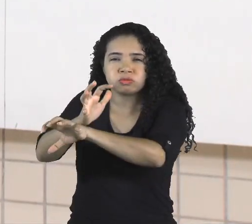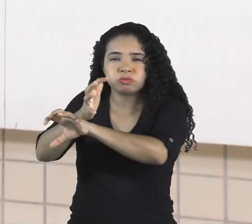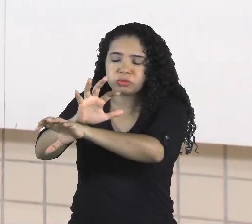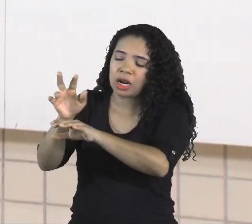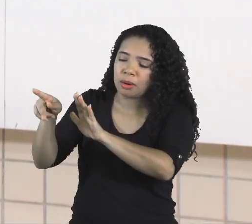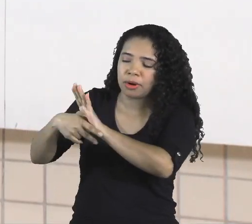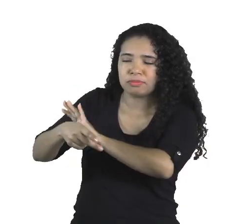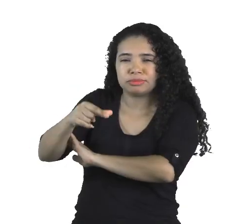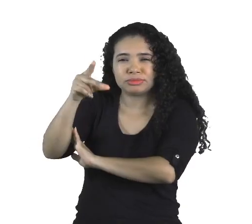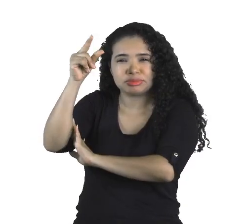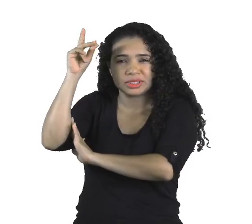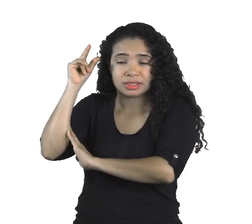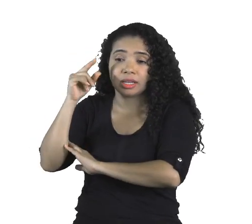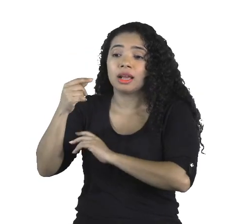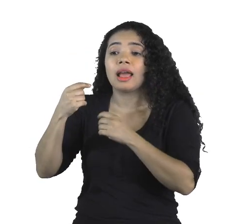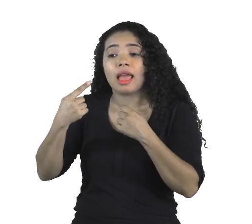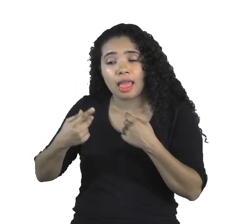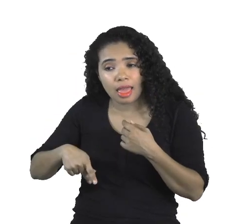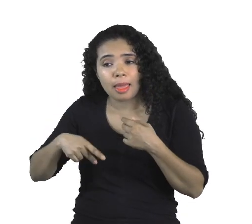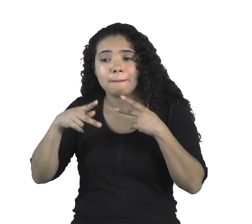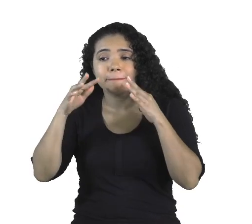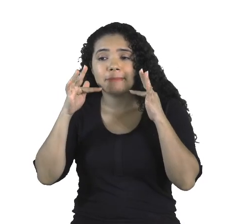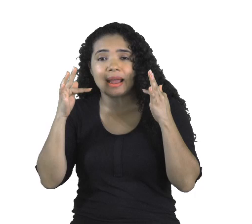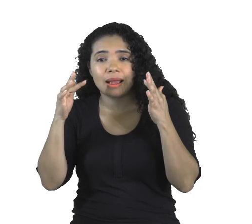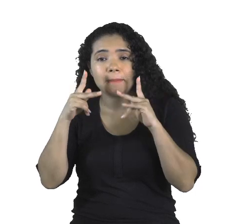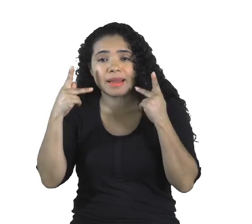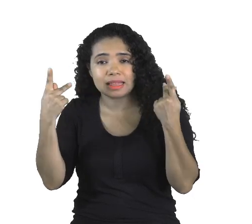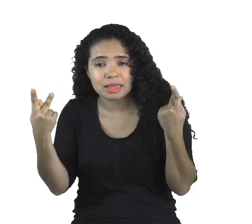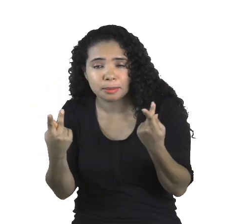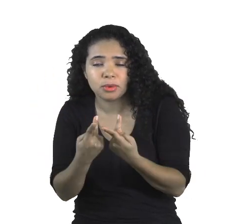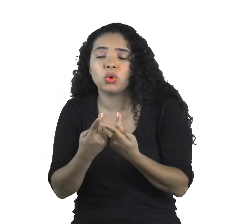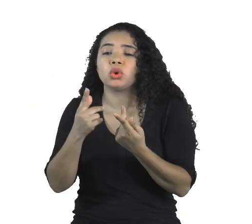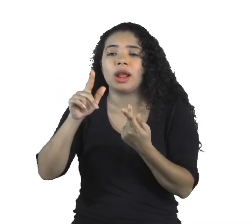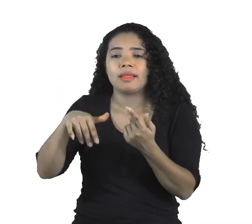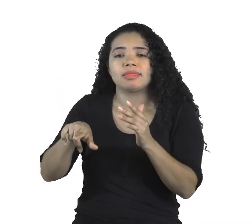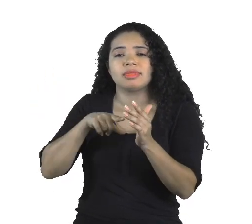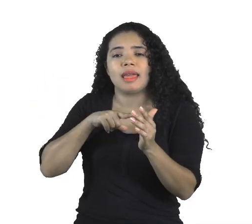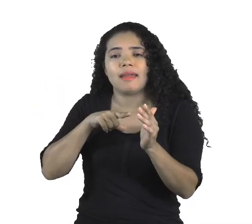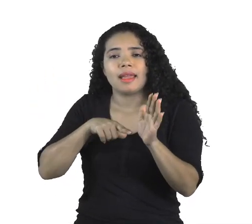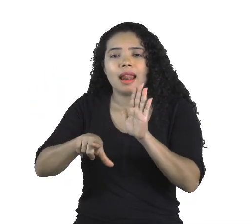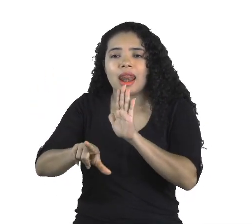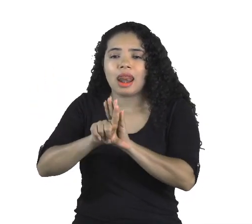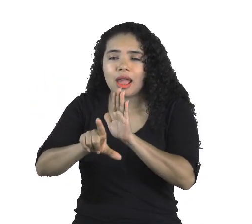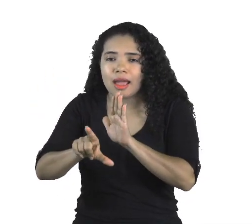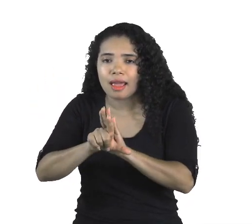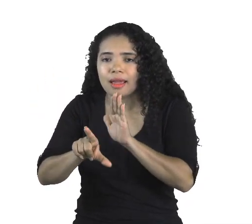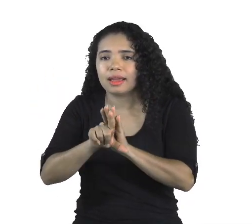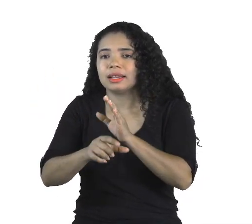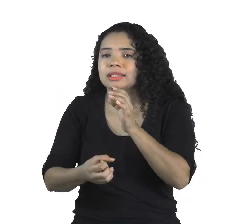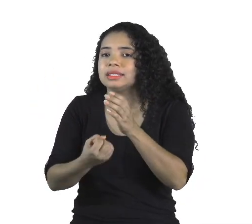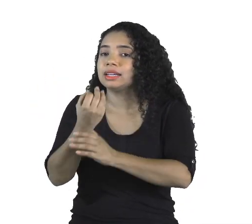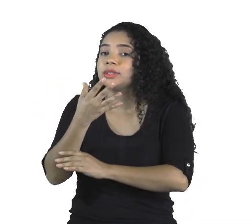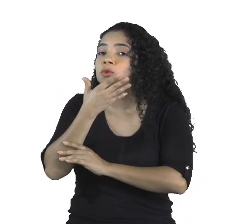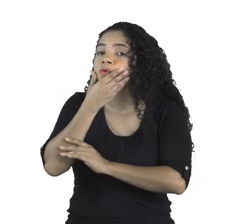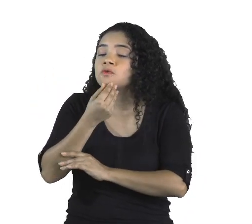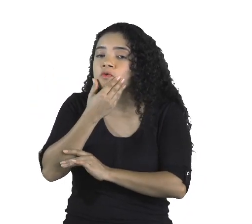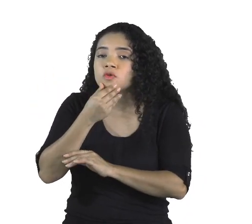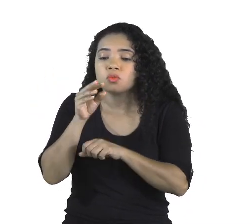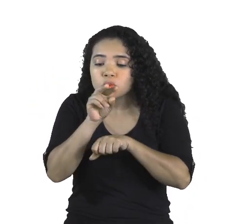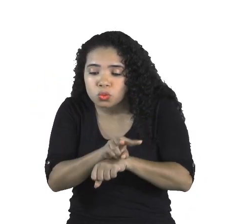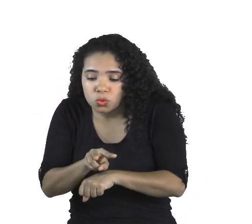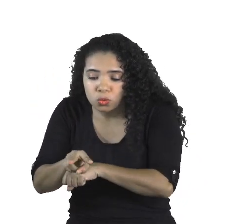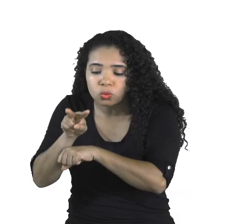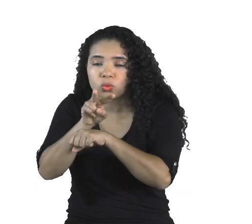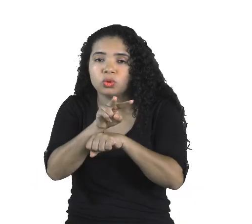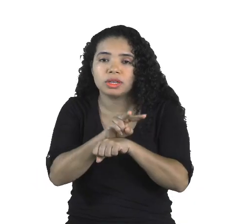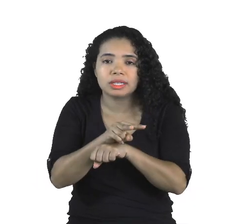patrimônio, precisa ser preservado. Existe uma lei criada pelo homem, pela humanidade, para